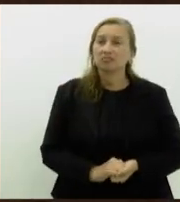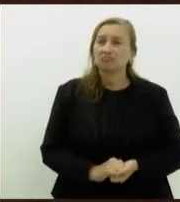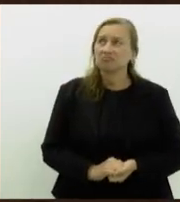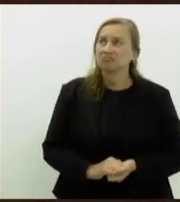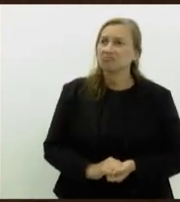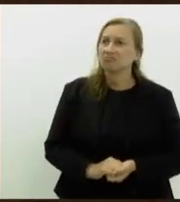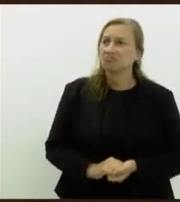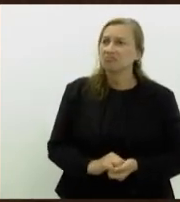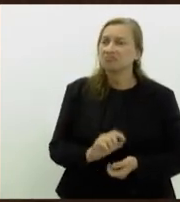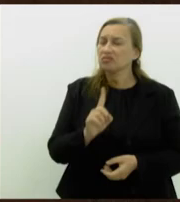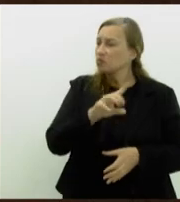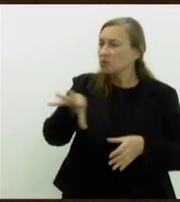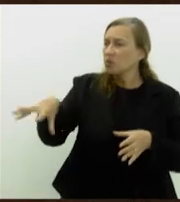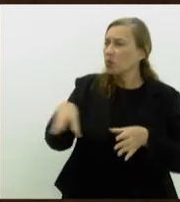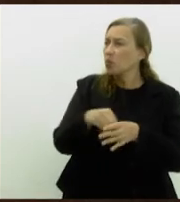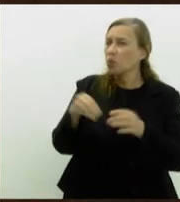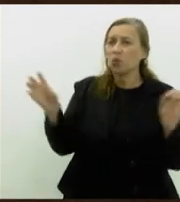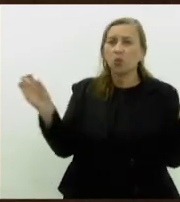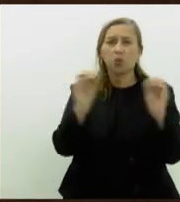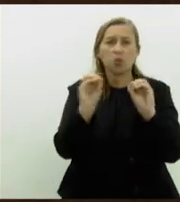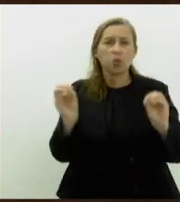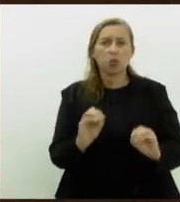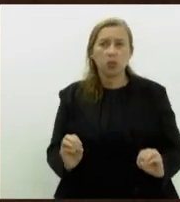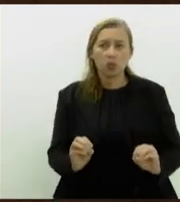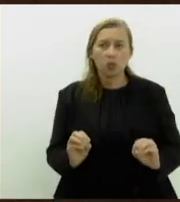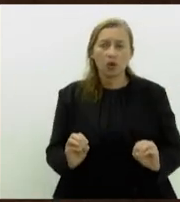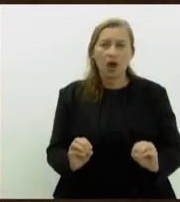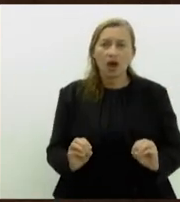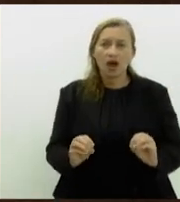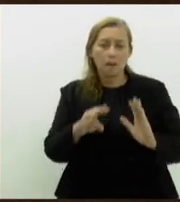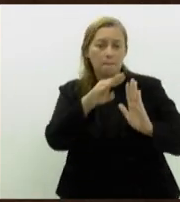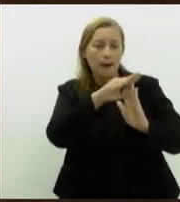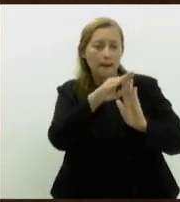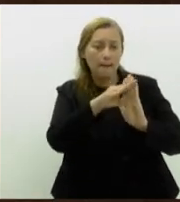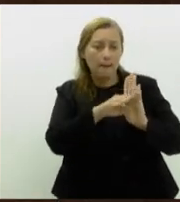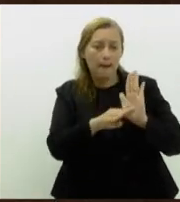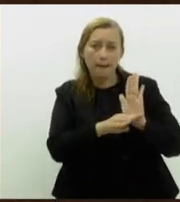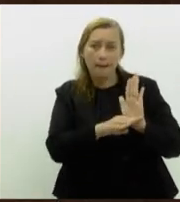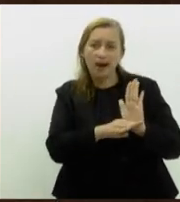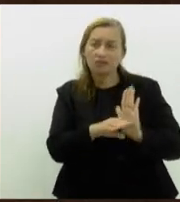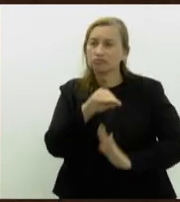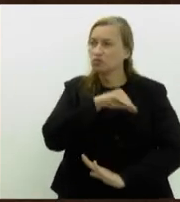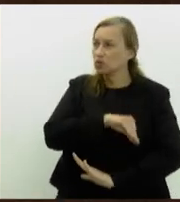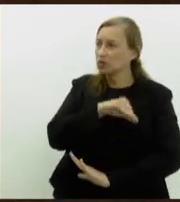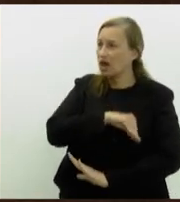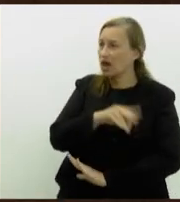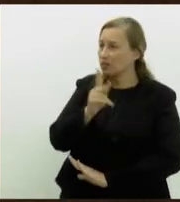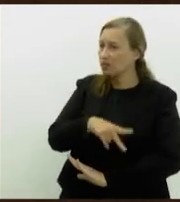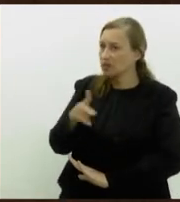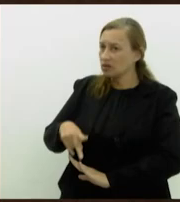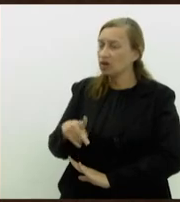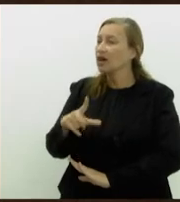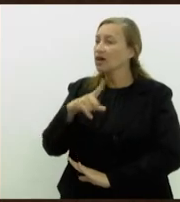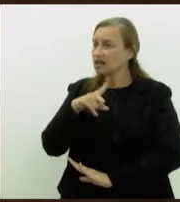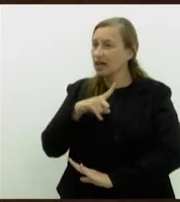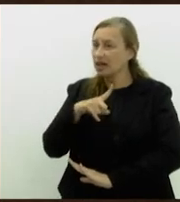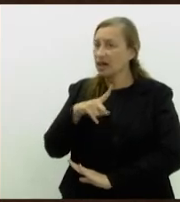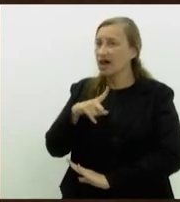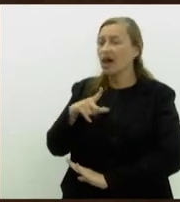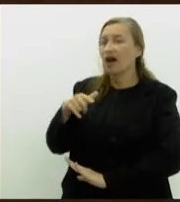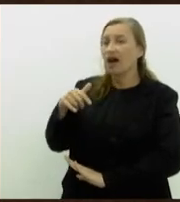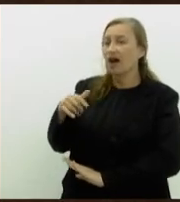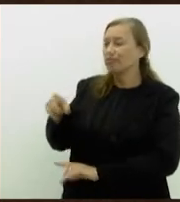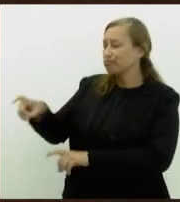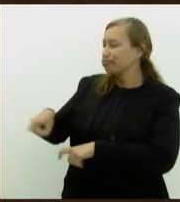em nenhuma faixa, aquelas faixas todas do piso, né, que tem agricultor,